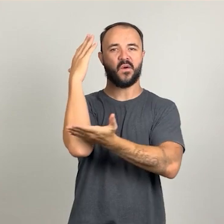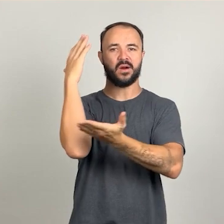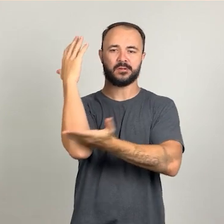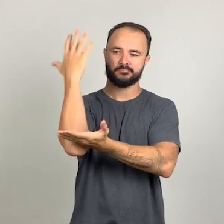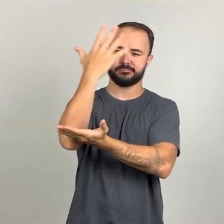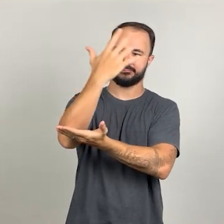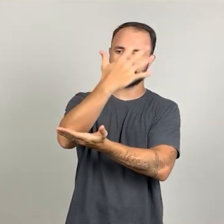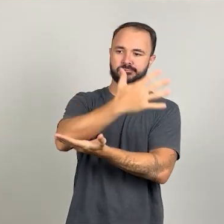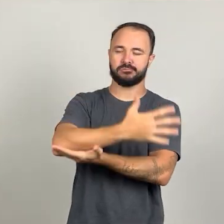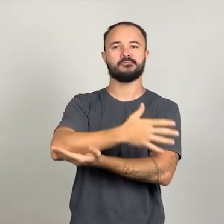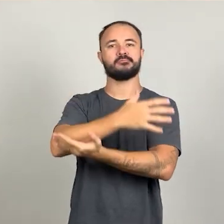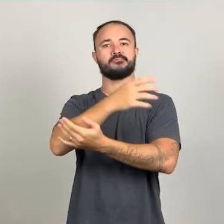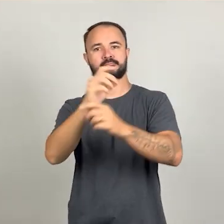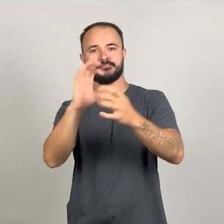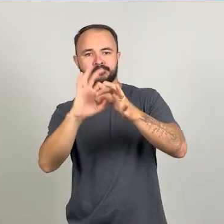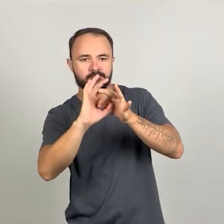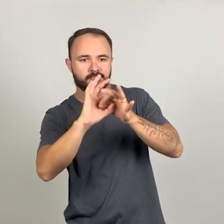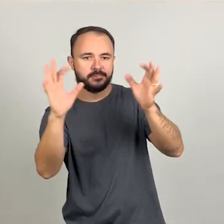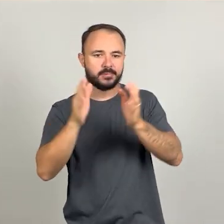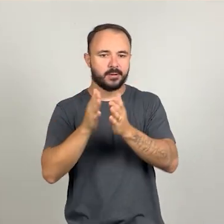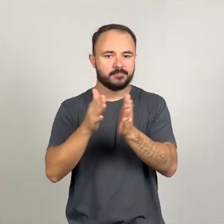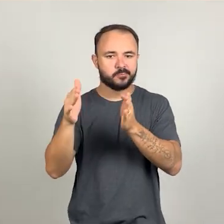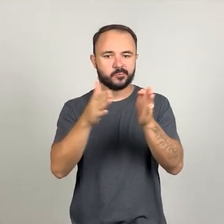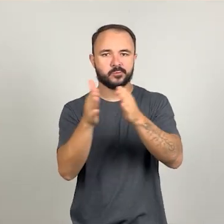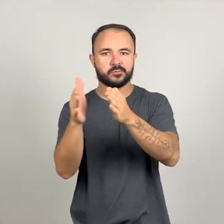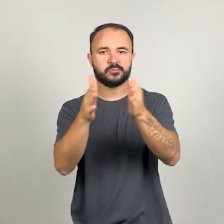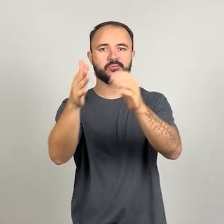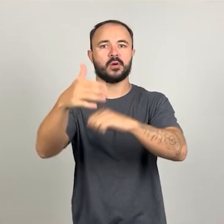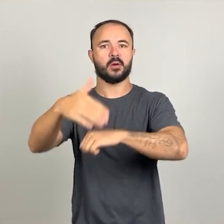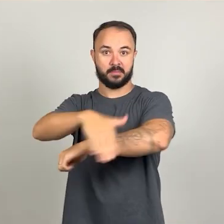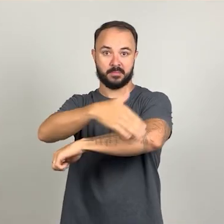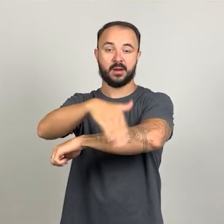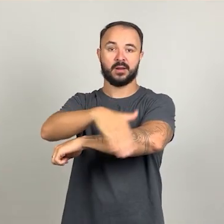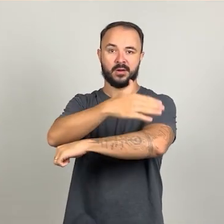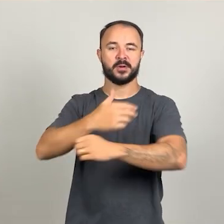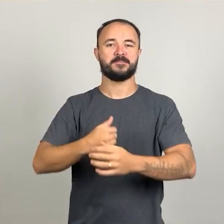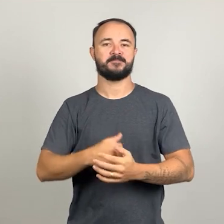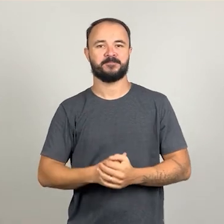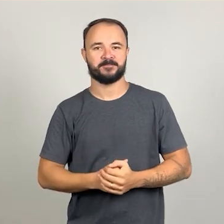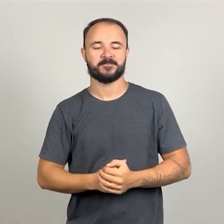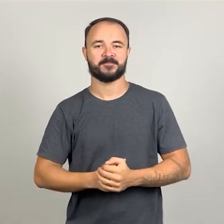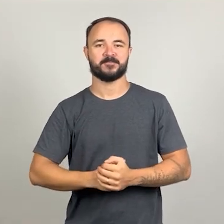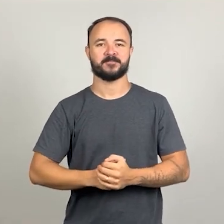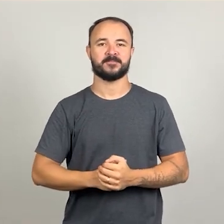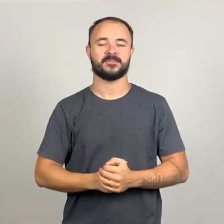na segunda imagem já tem todo o caminho aberto.